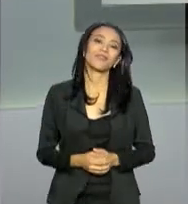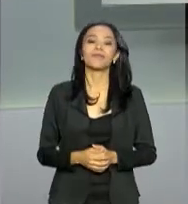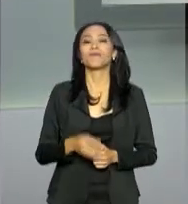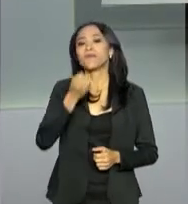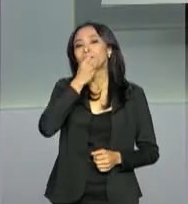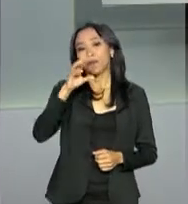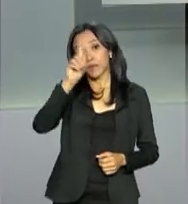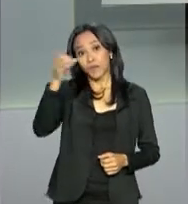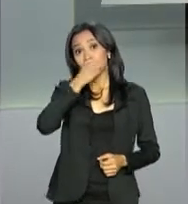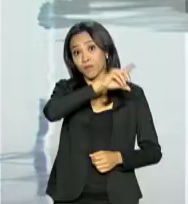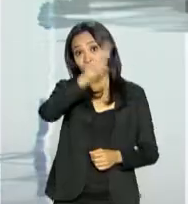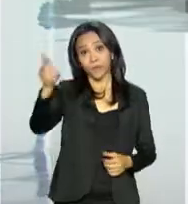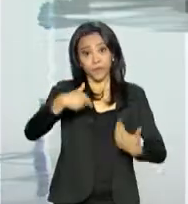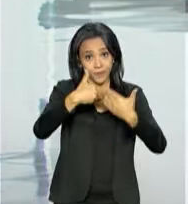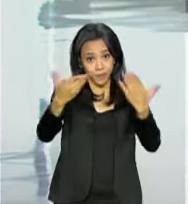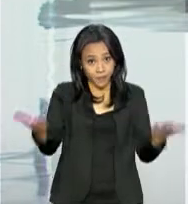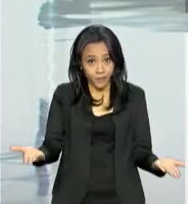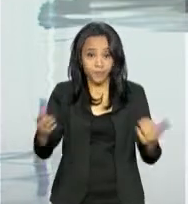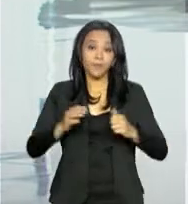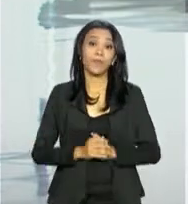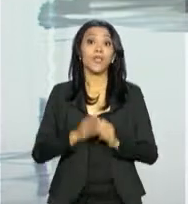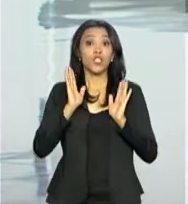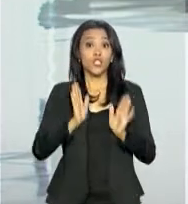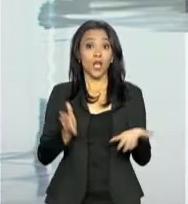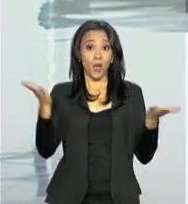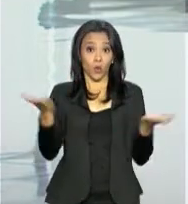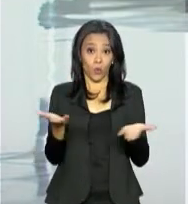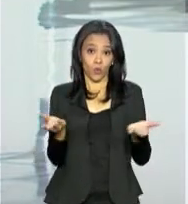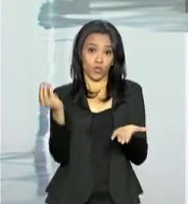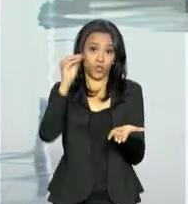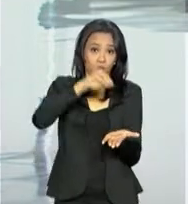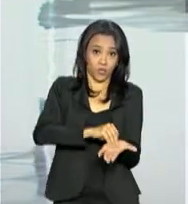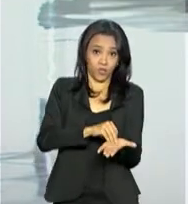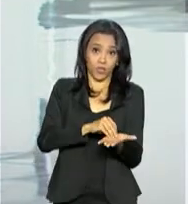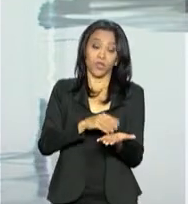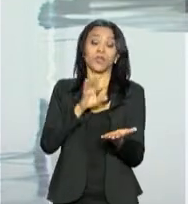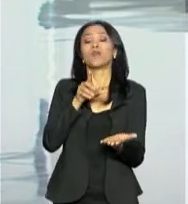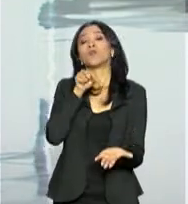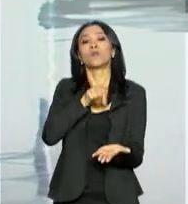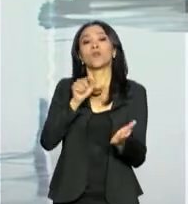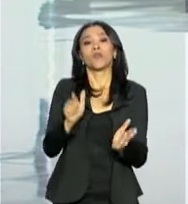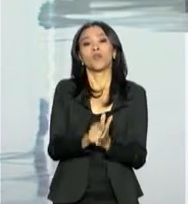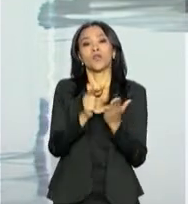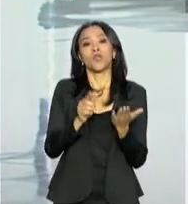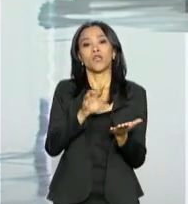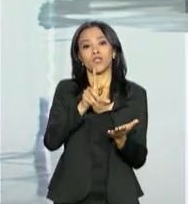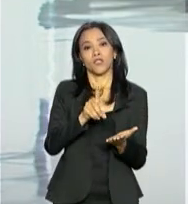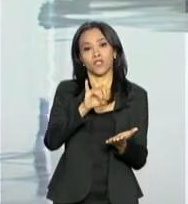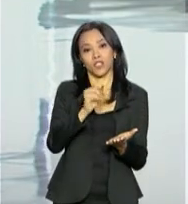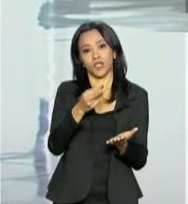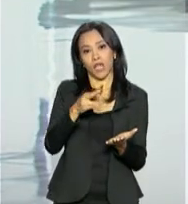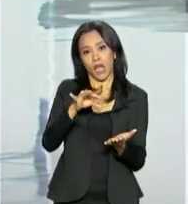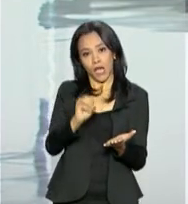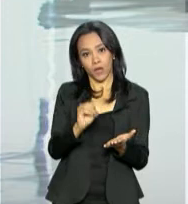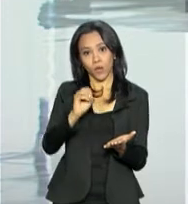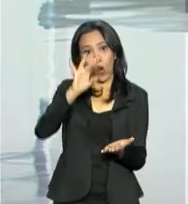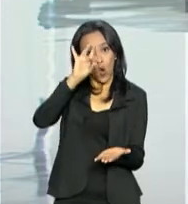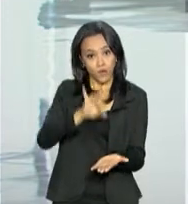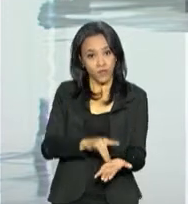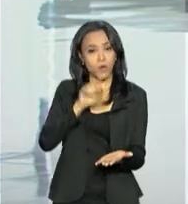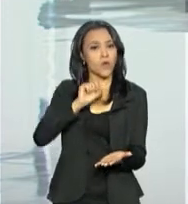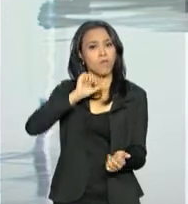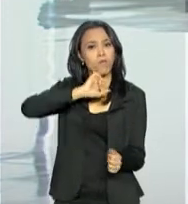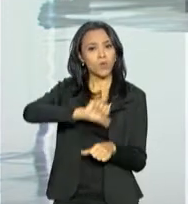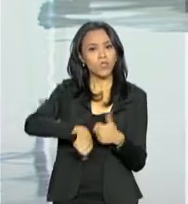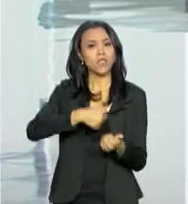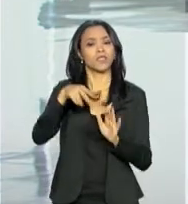dia, Thaísa. Bom dia a todos. Olha, Thaísa, foi publicada hoje no Diário Oficial da União uma alteração na Lei de Diretrizes e Bases da